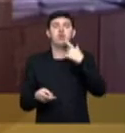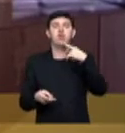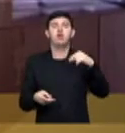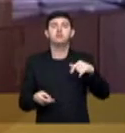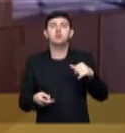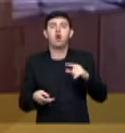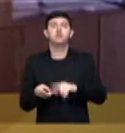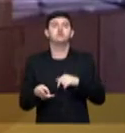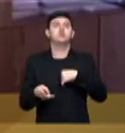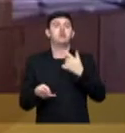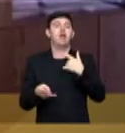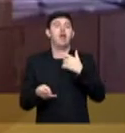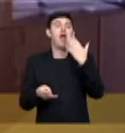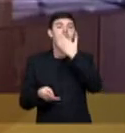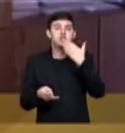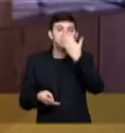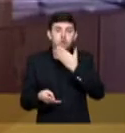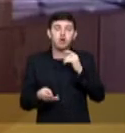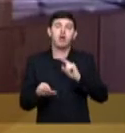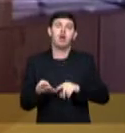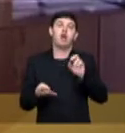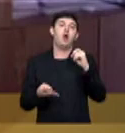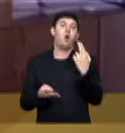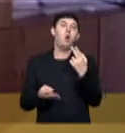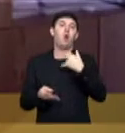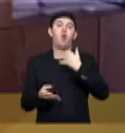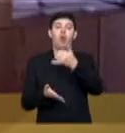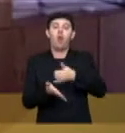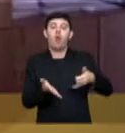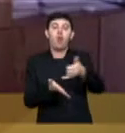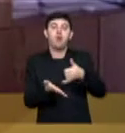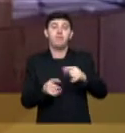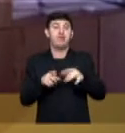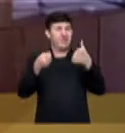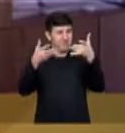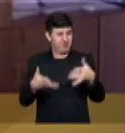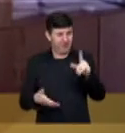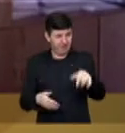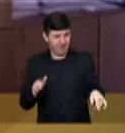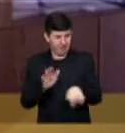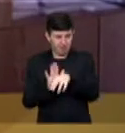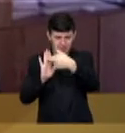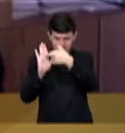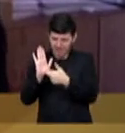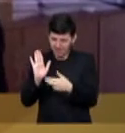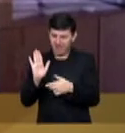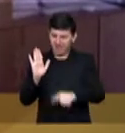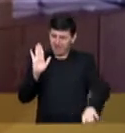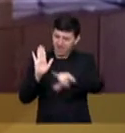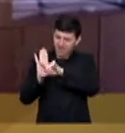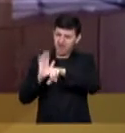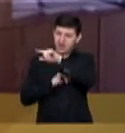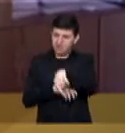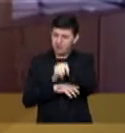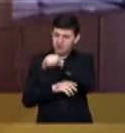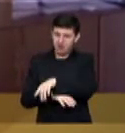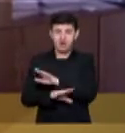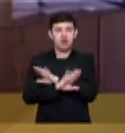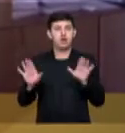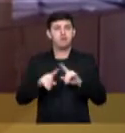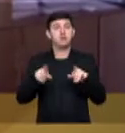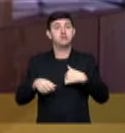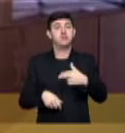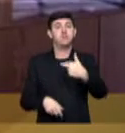nesse momento, falar sobre o teor da norma, mas simplesmente da proibição à publicidade, que é o aspecto de inconstitucionalidade